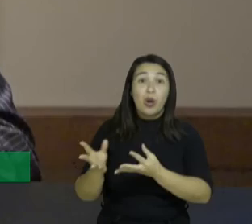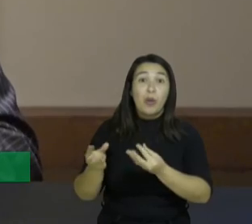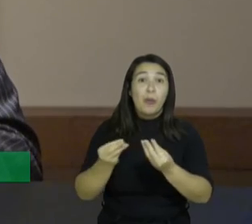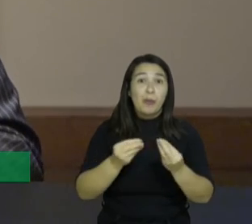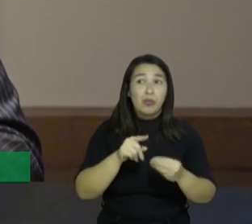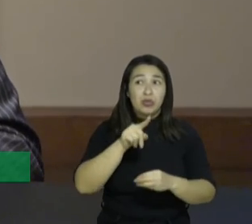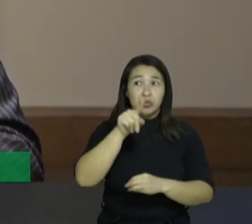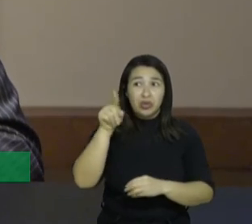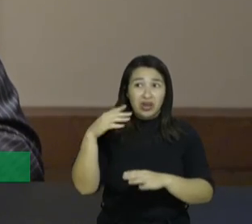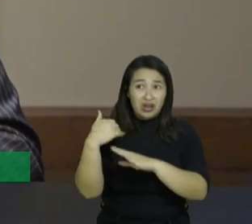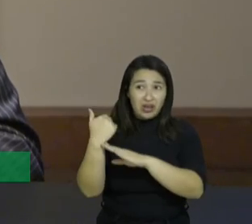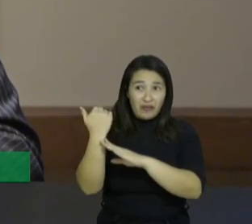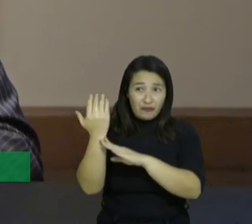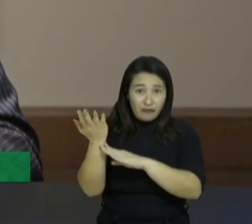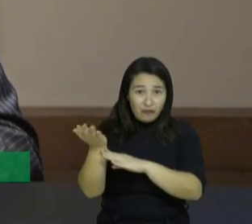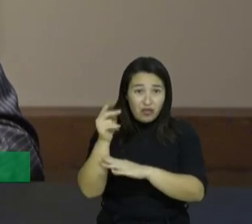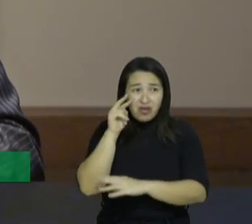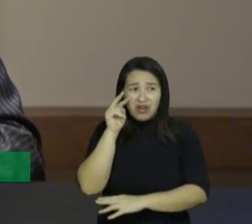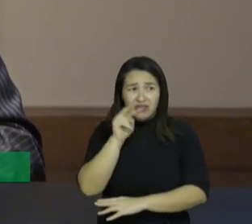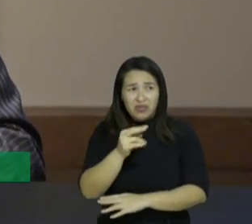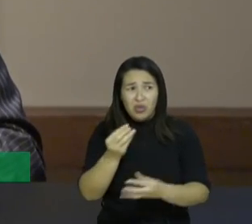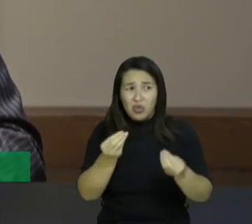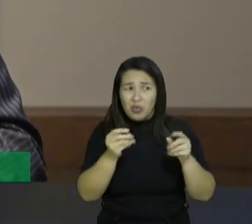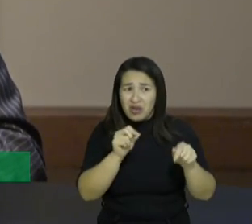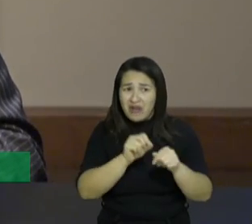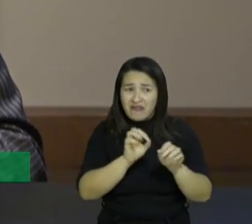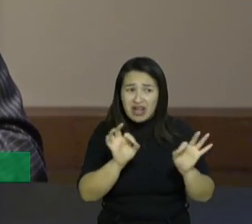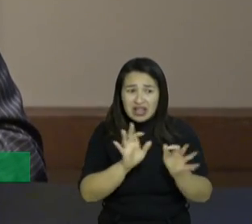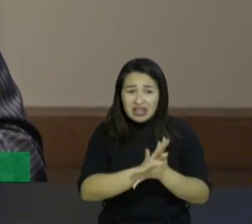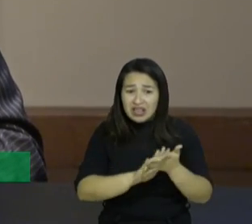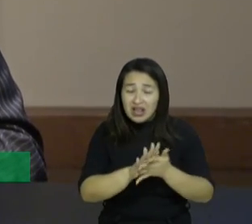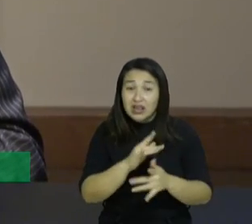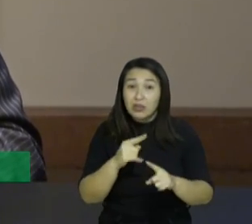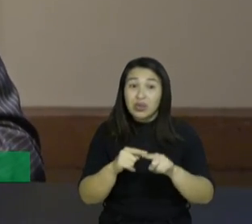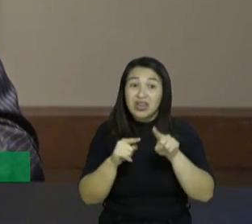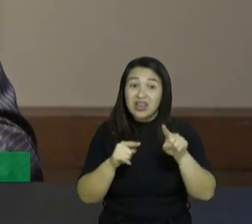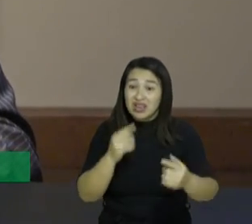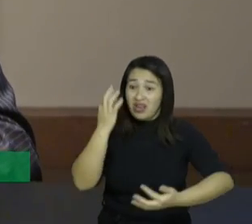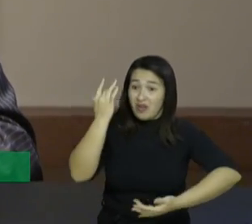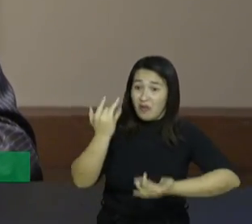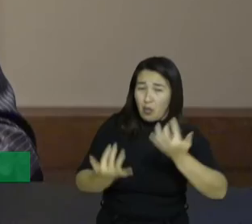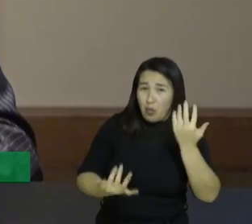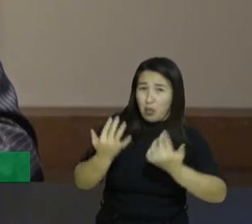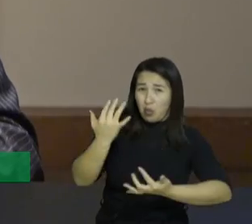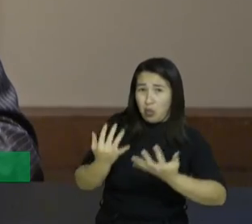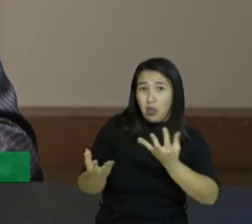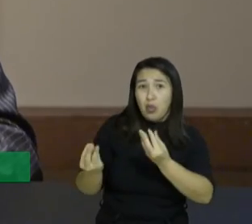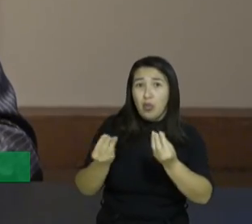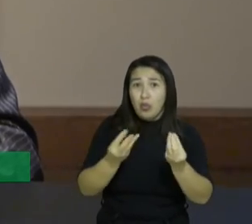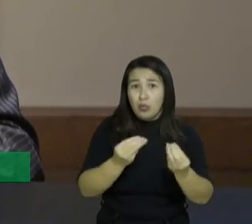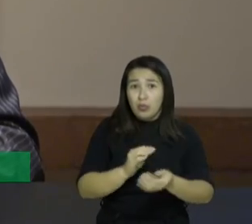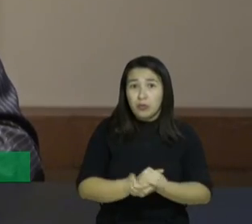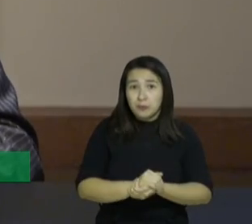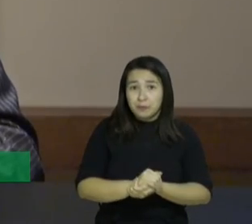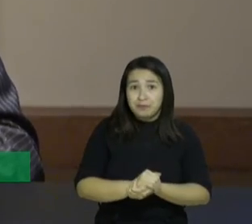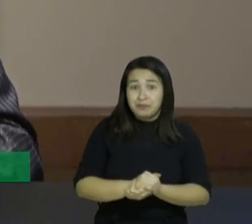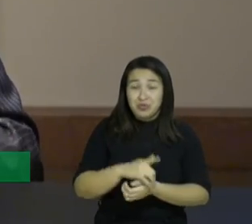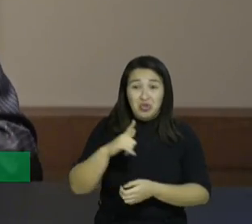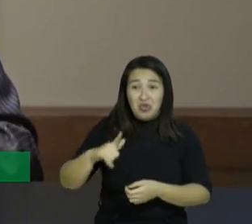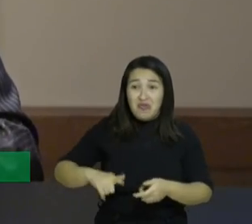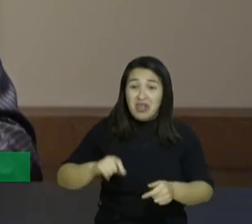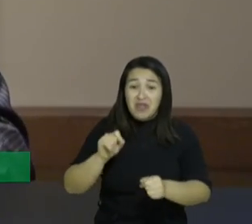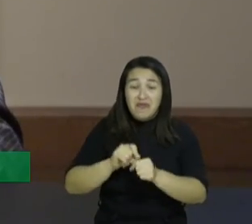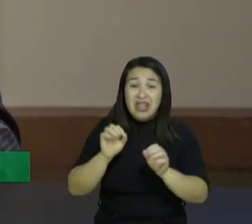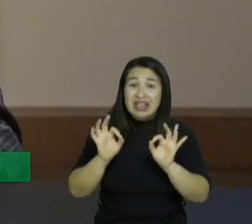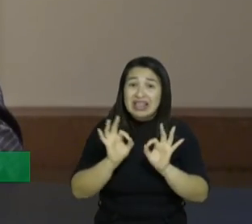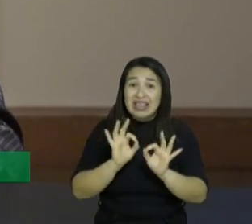eh incêndios eh Muito provavelmente relacionados a a mudanças climáticas e o governo essencialmente fazendo nada em